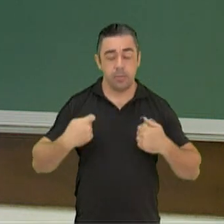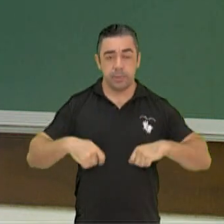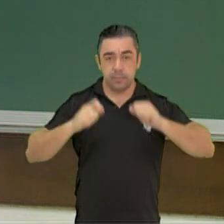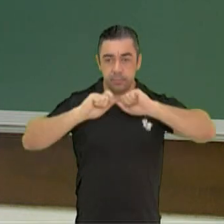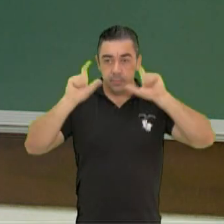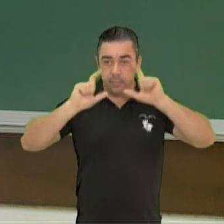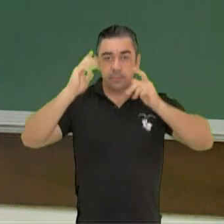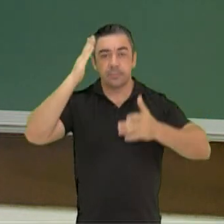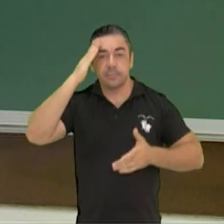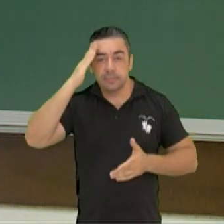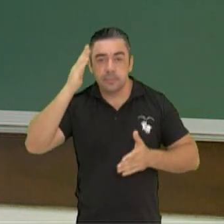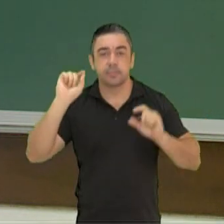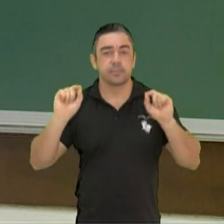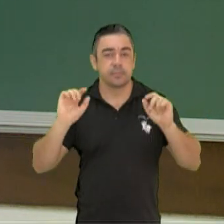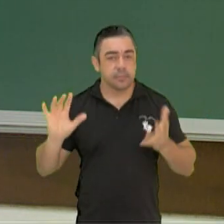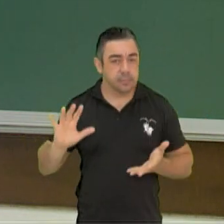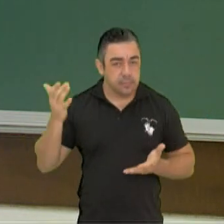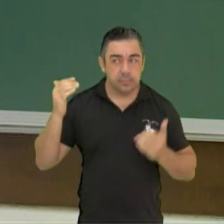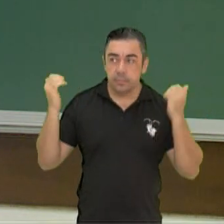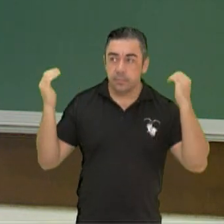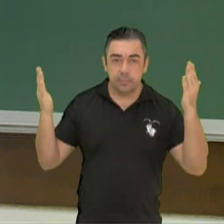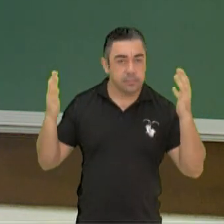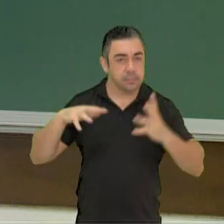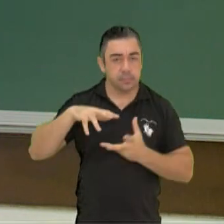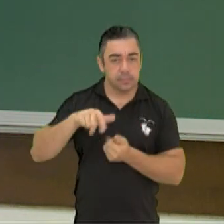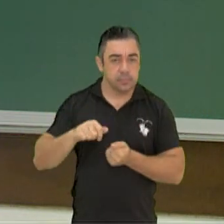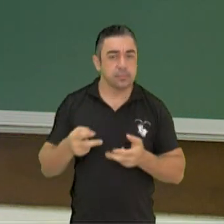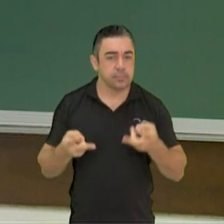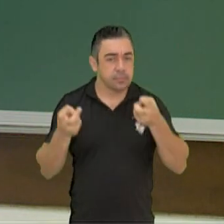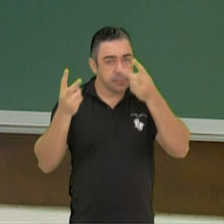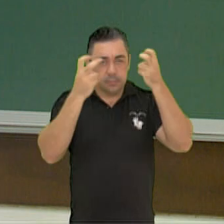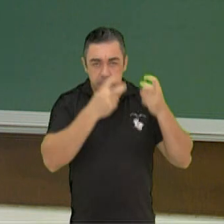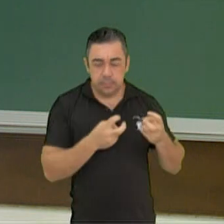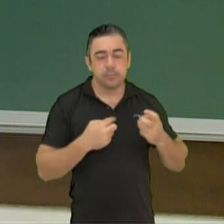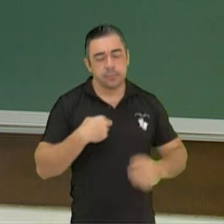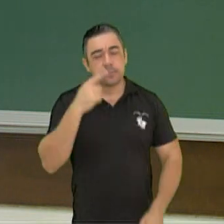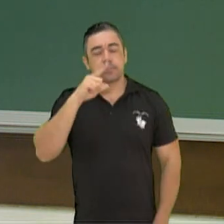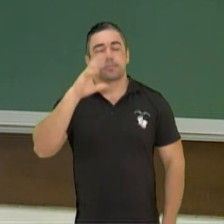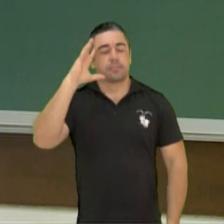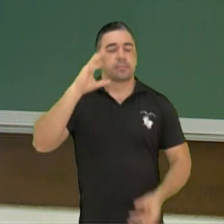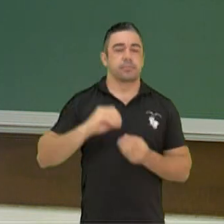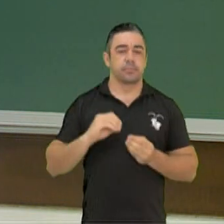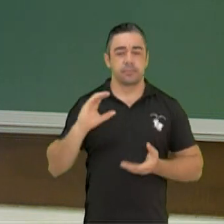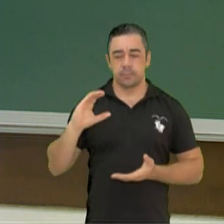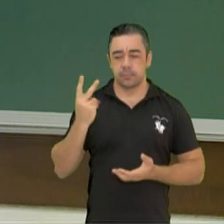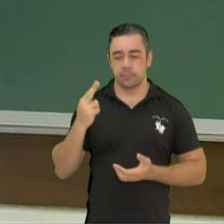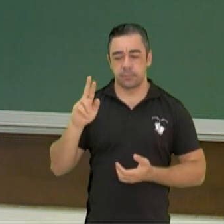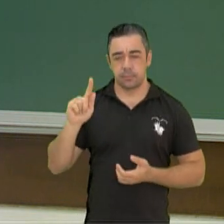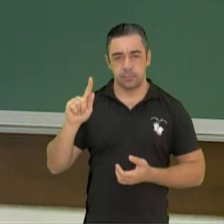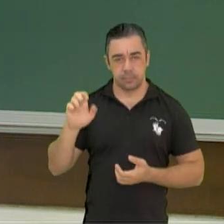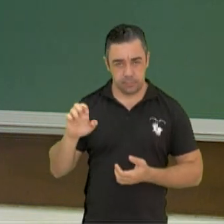antenado, saber o que está acontecendo aí fora. A partir disso, eu dou conta do que está sendo